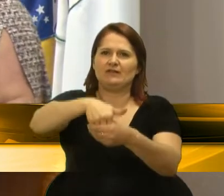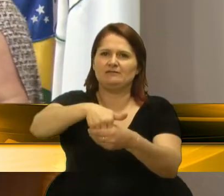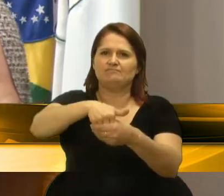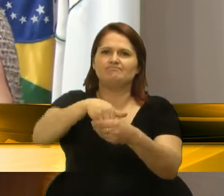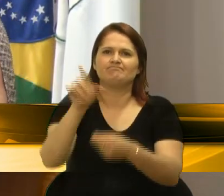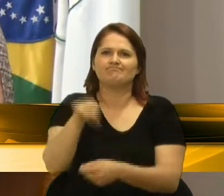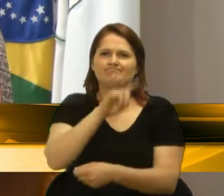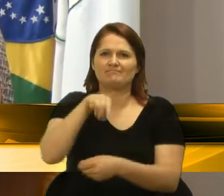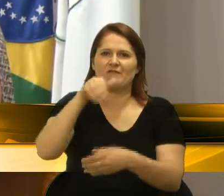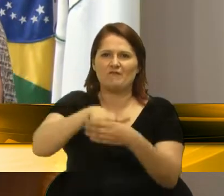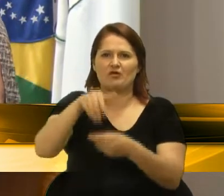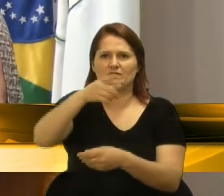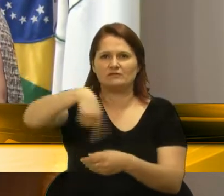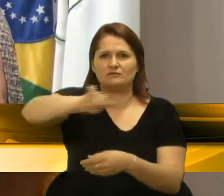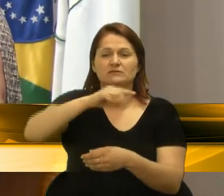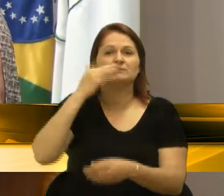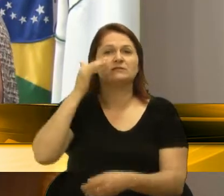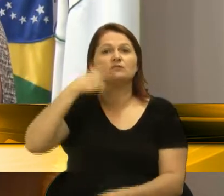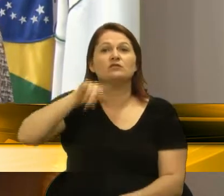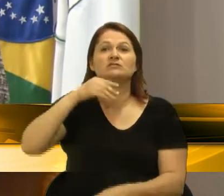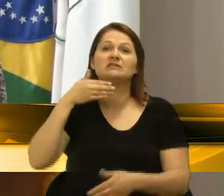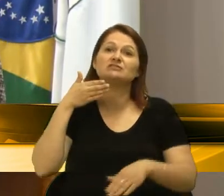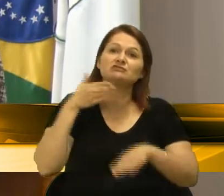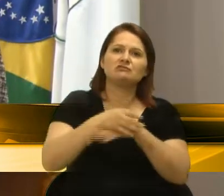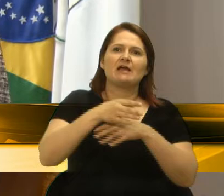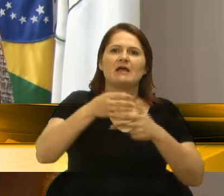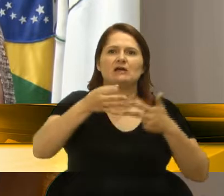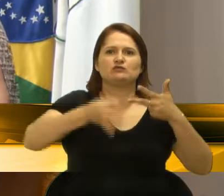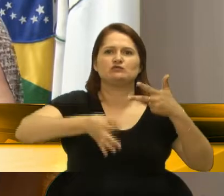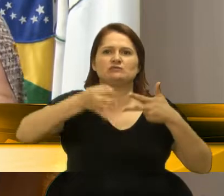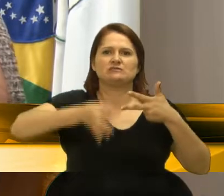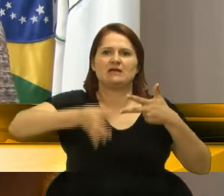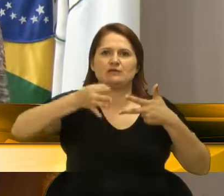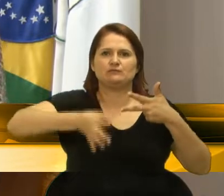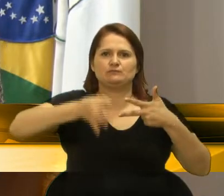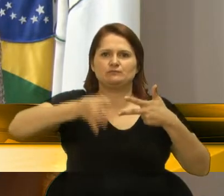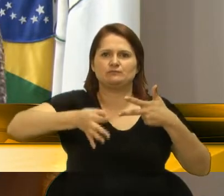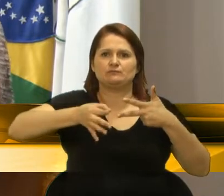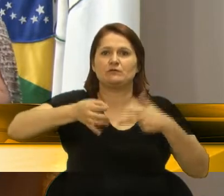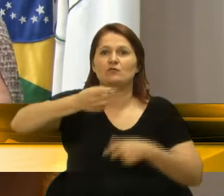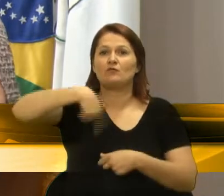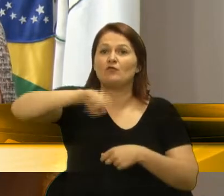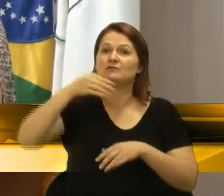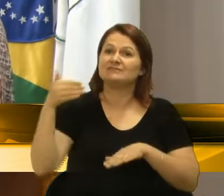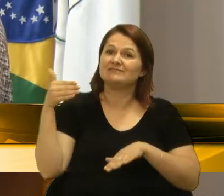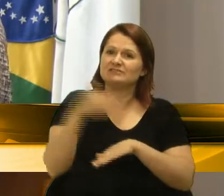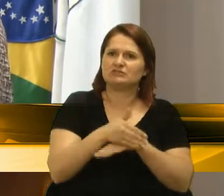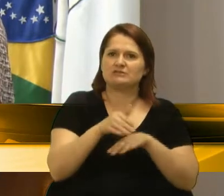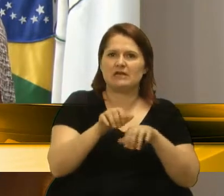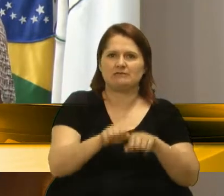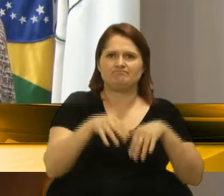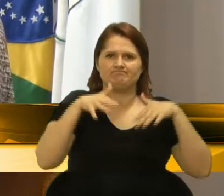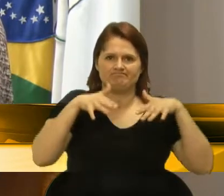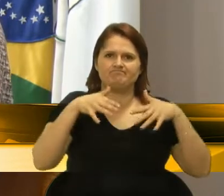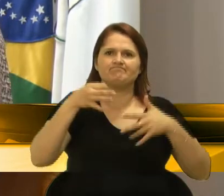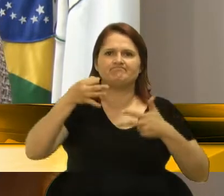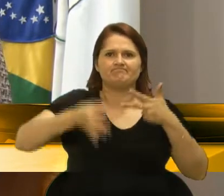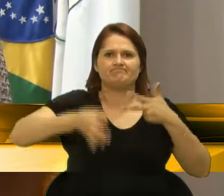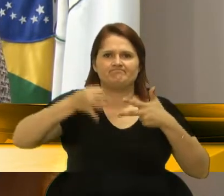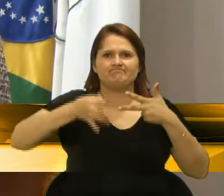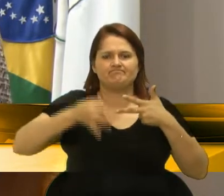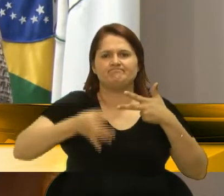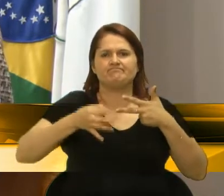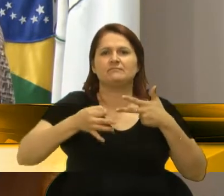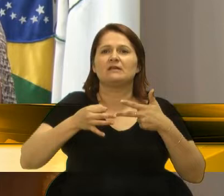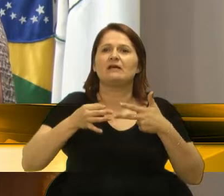judiciário para uma audiência onde vocês são o réu ou o autor. E chegam lá, o